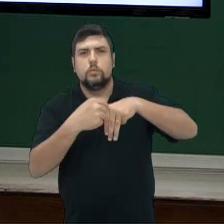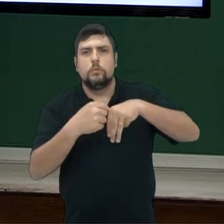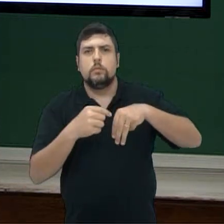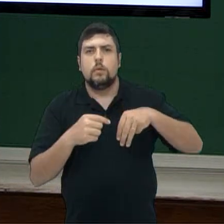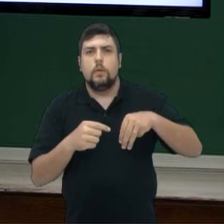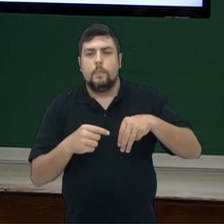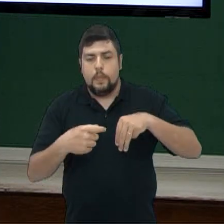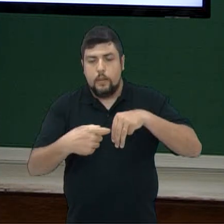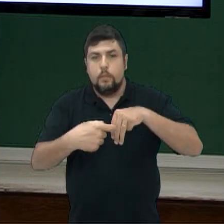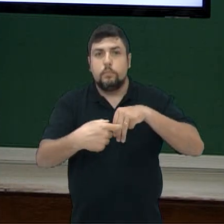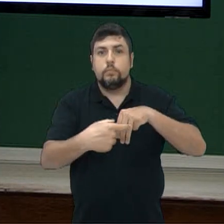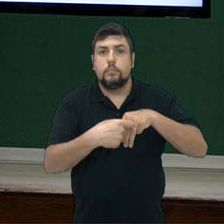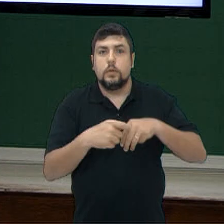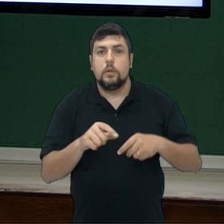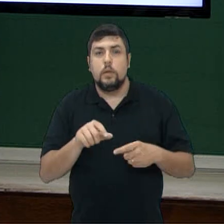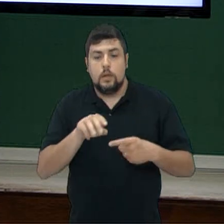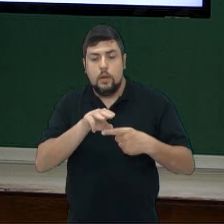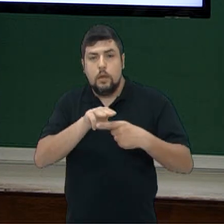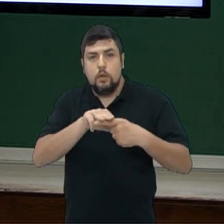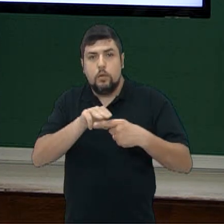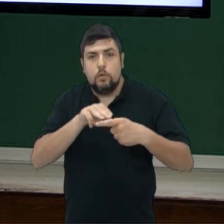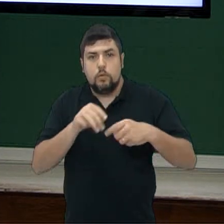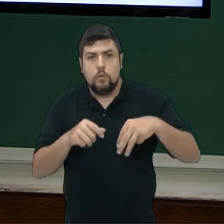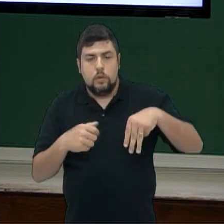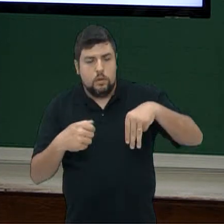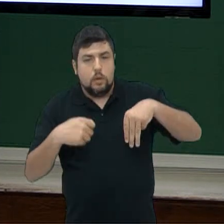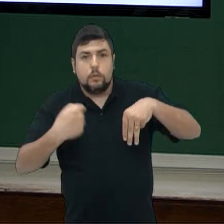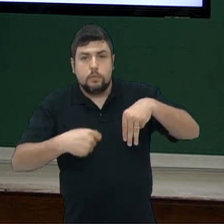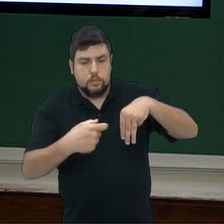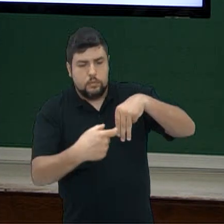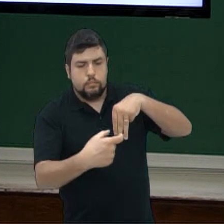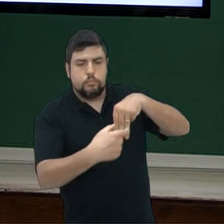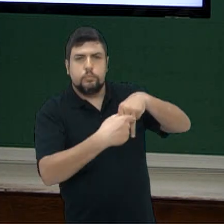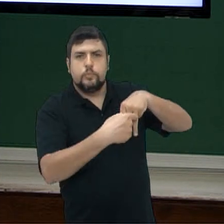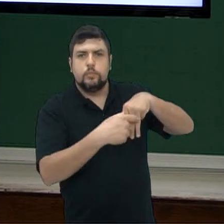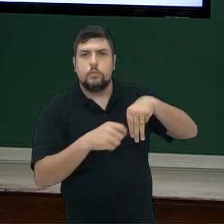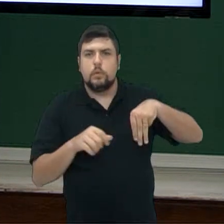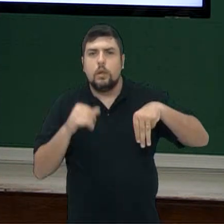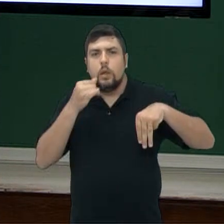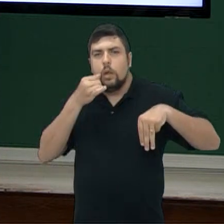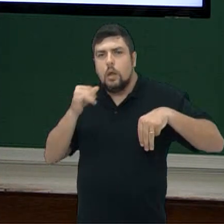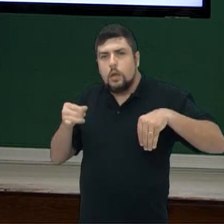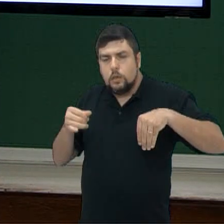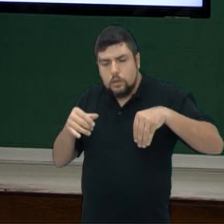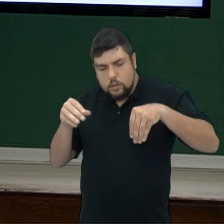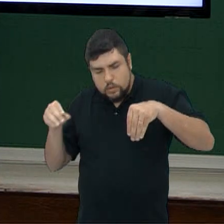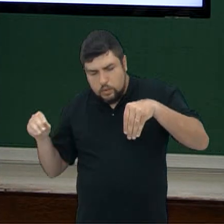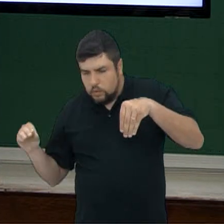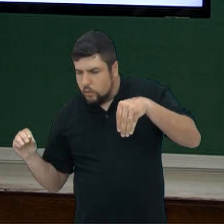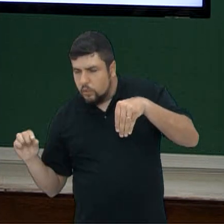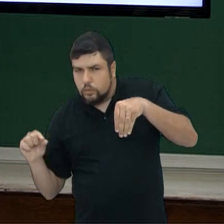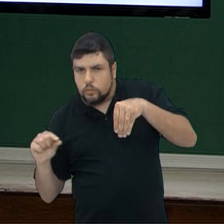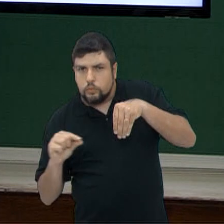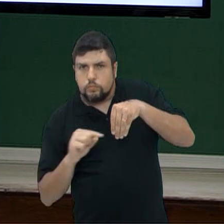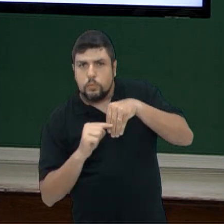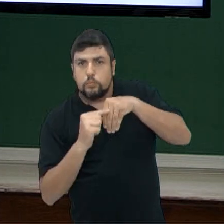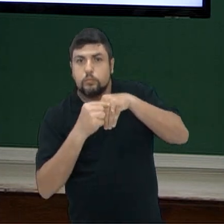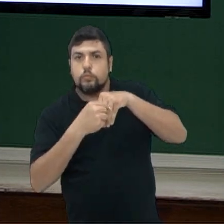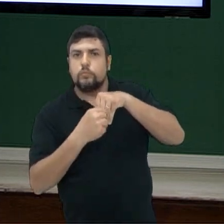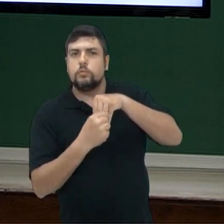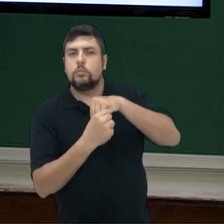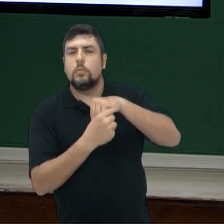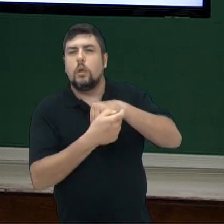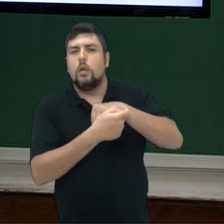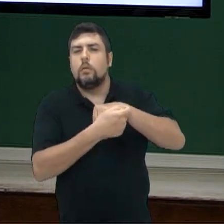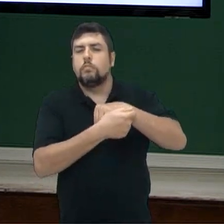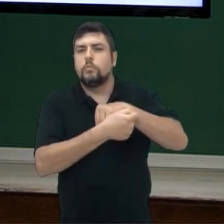você precisa fazer passar uma corrente ali num determinado setor do circuito com menor intensidade, né, isso evita